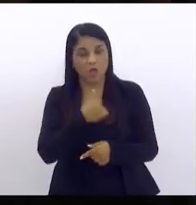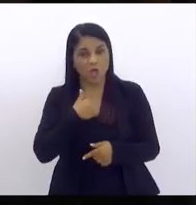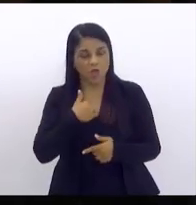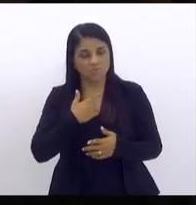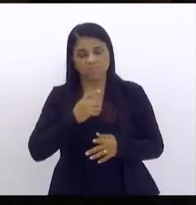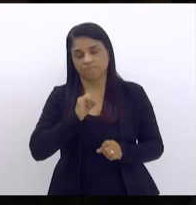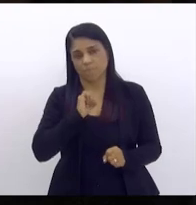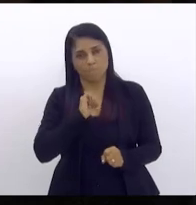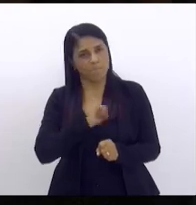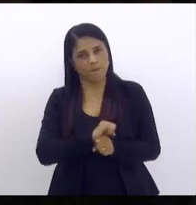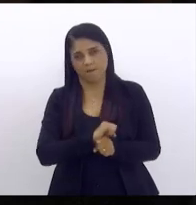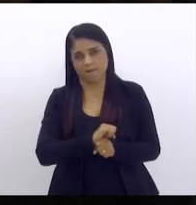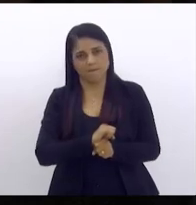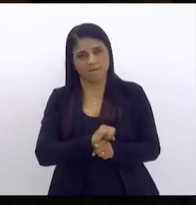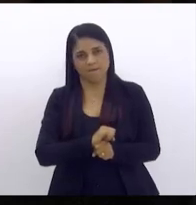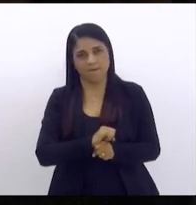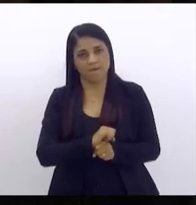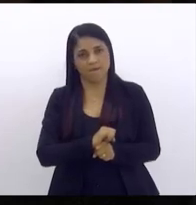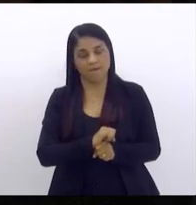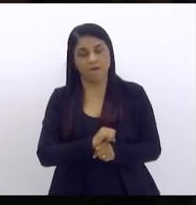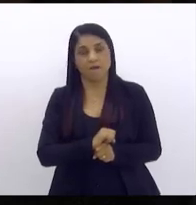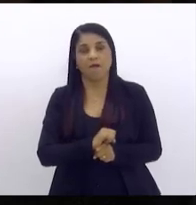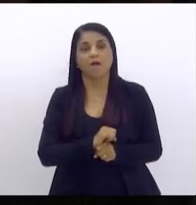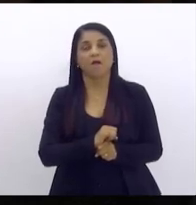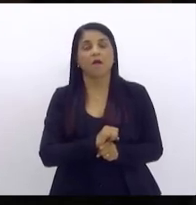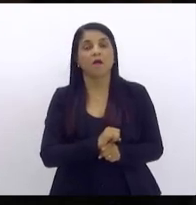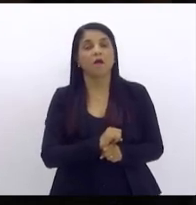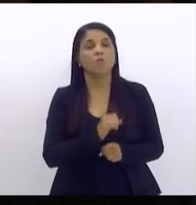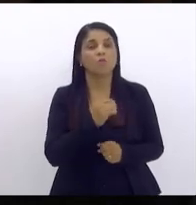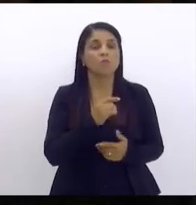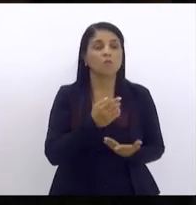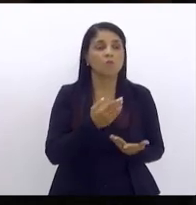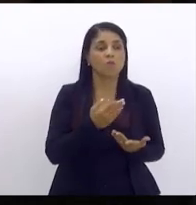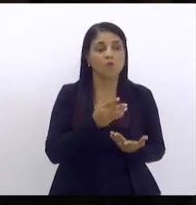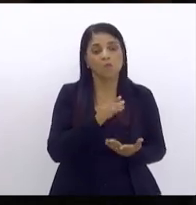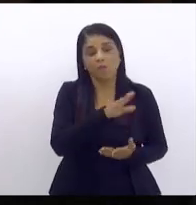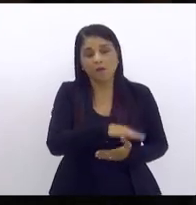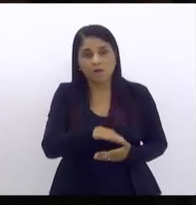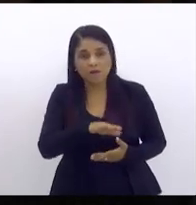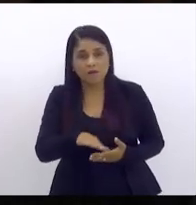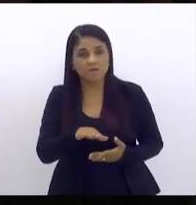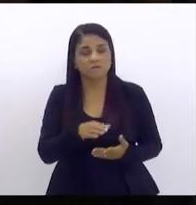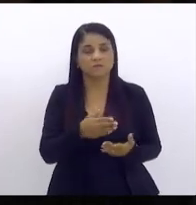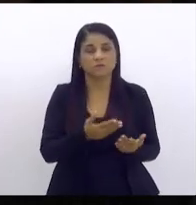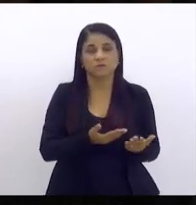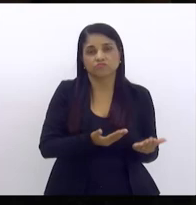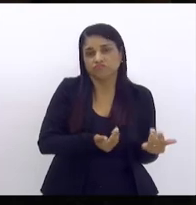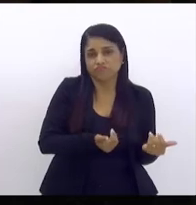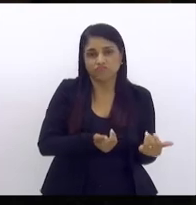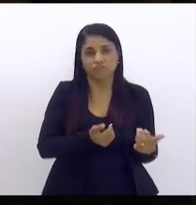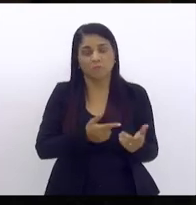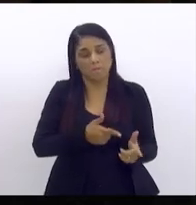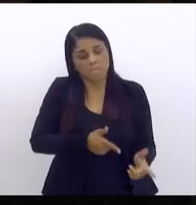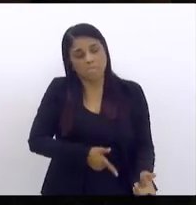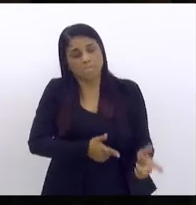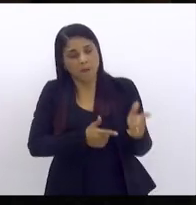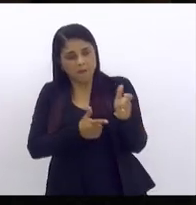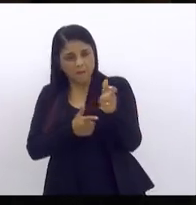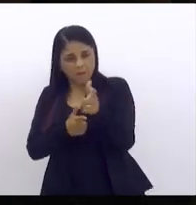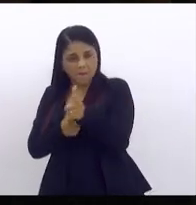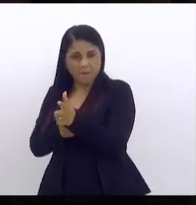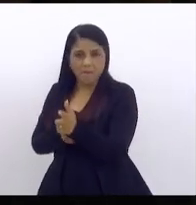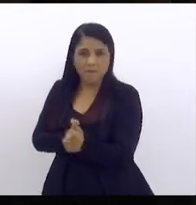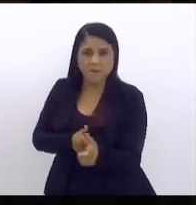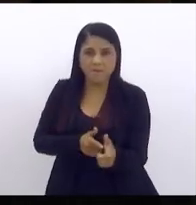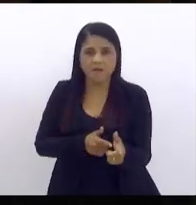descansarei enquanto uma criança e um adolescente forem mortos com tiro de fuzil. E eu espero que você, que